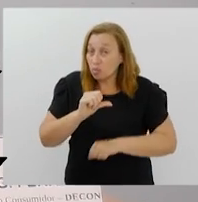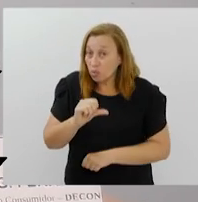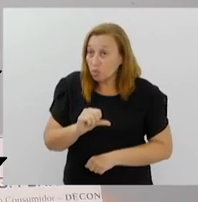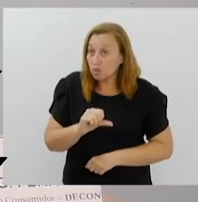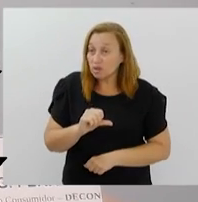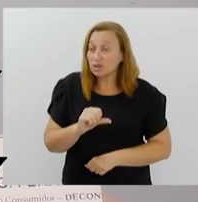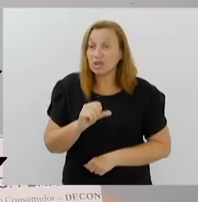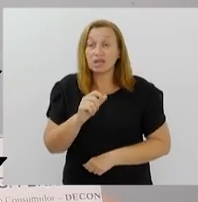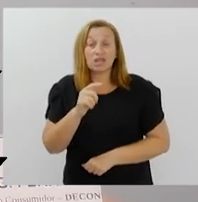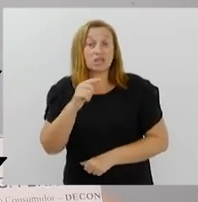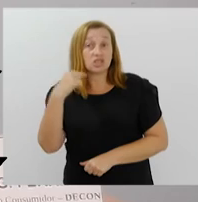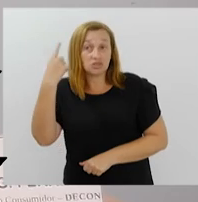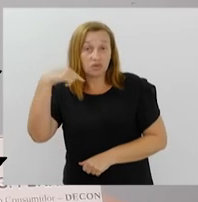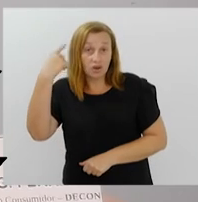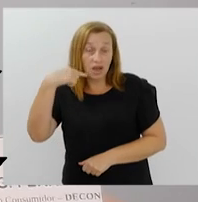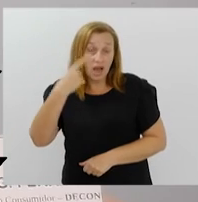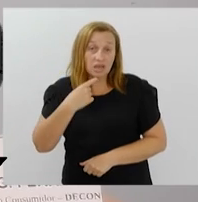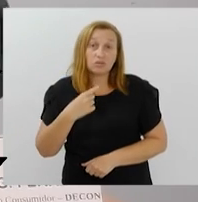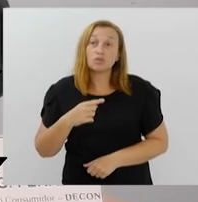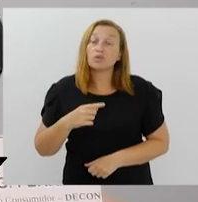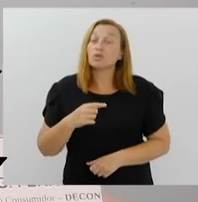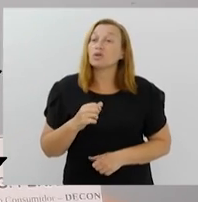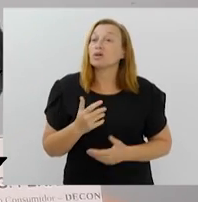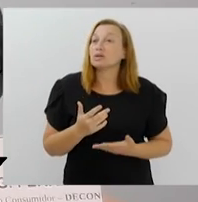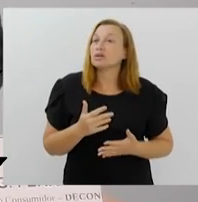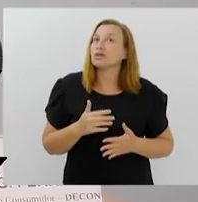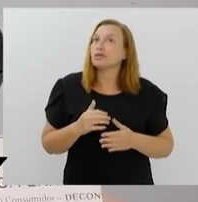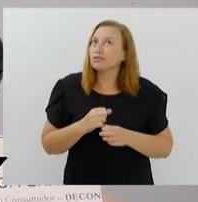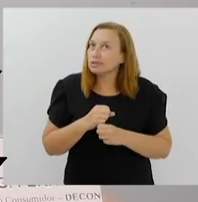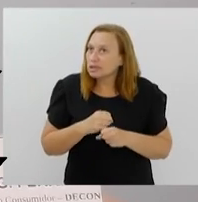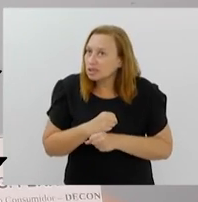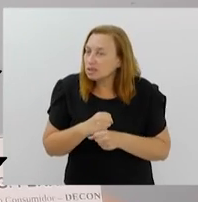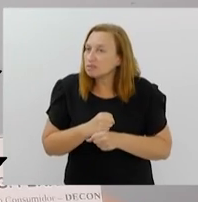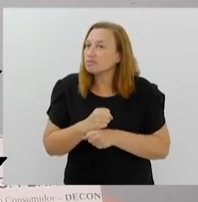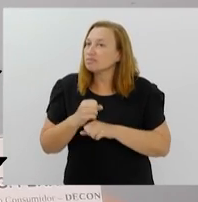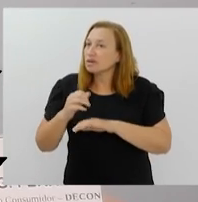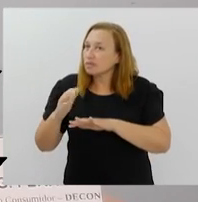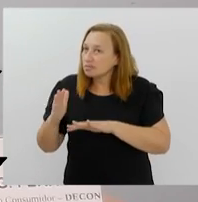de advogado e o tempo vai